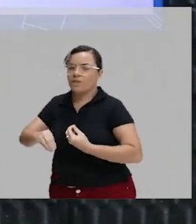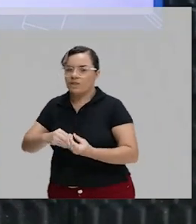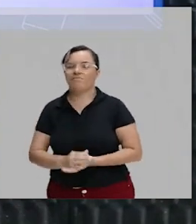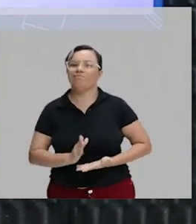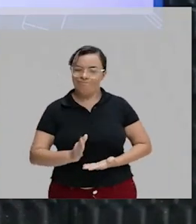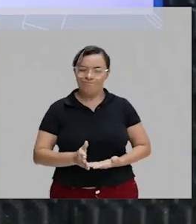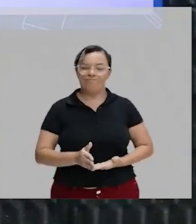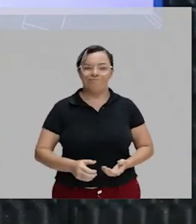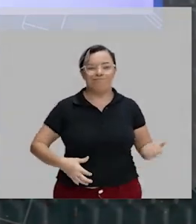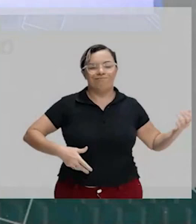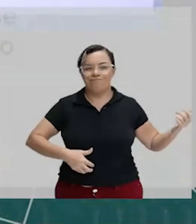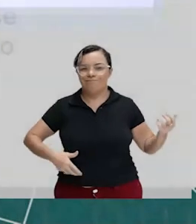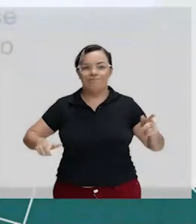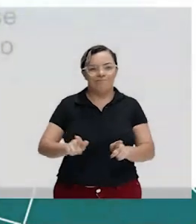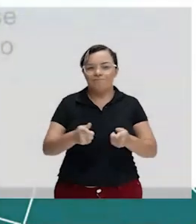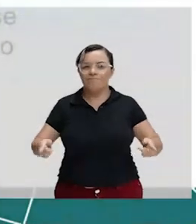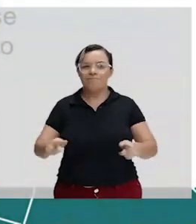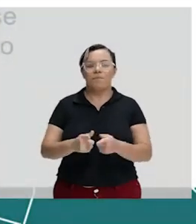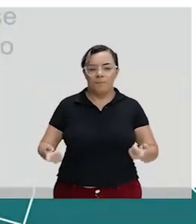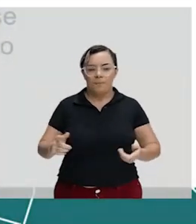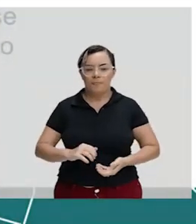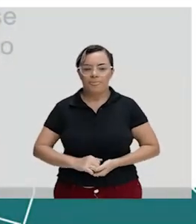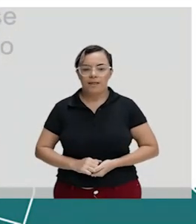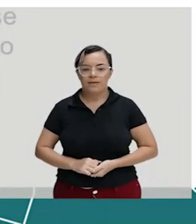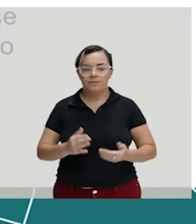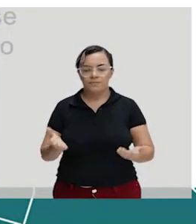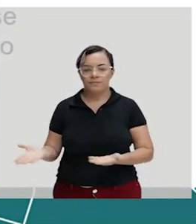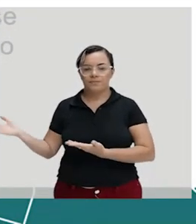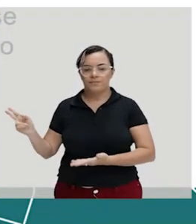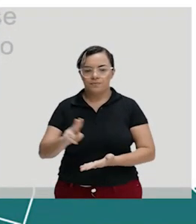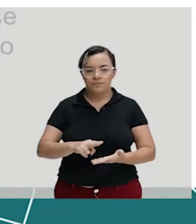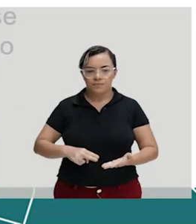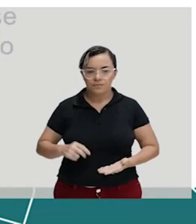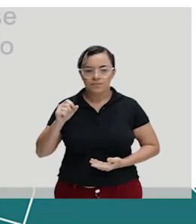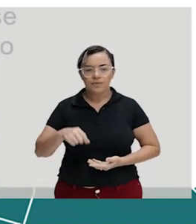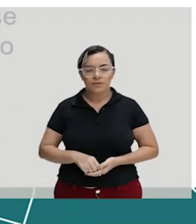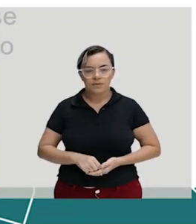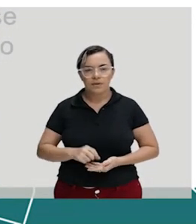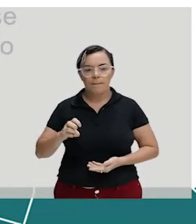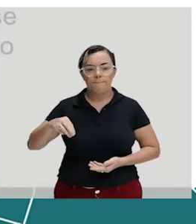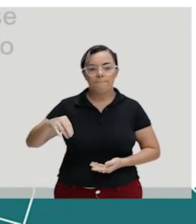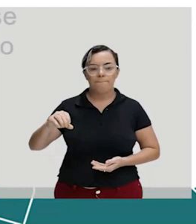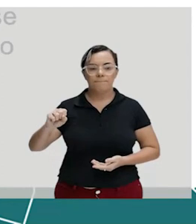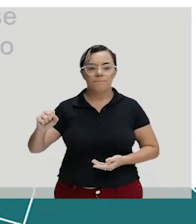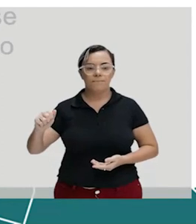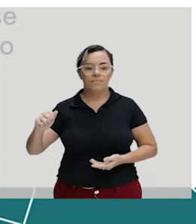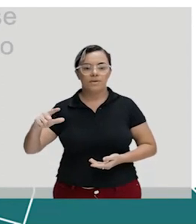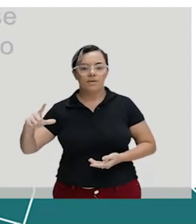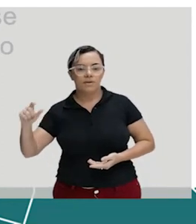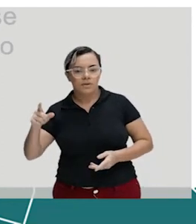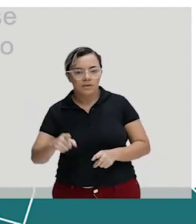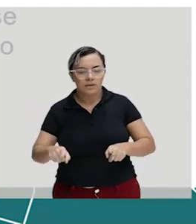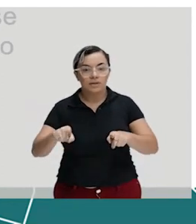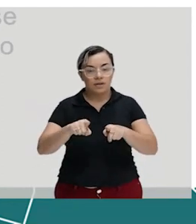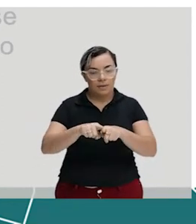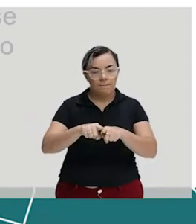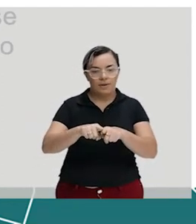uma musiquinha missau E também broqueis deram início a essa escola são do autor cruiz